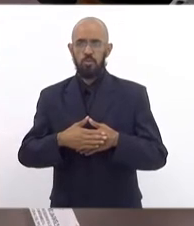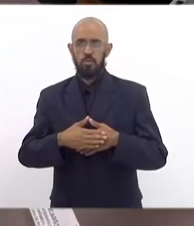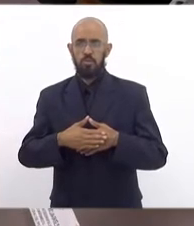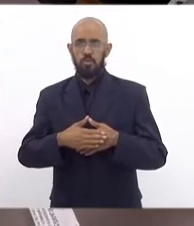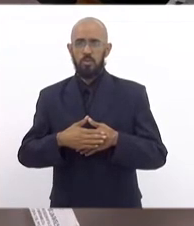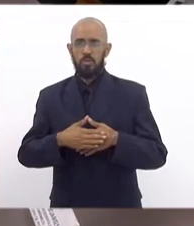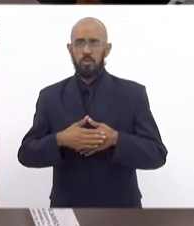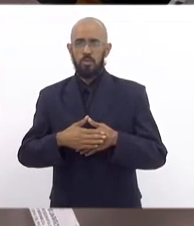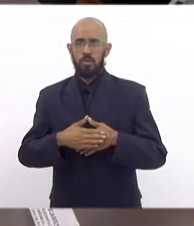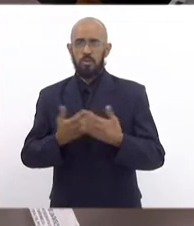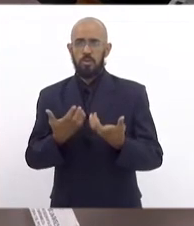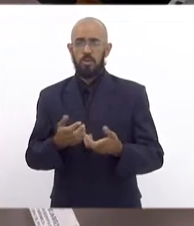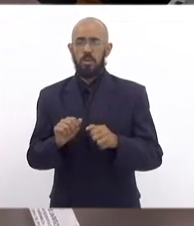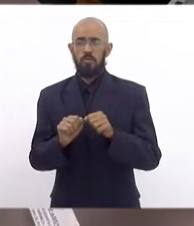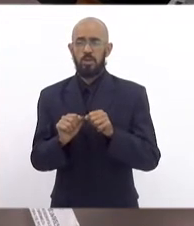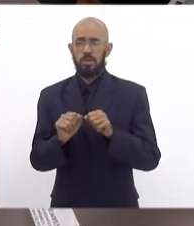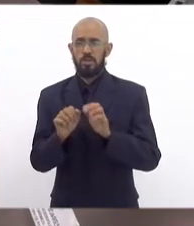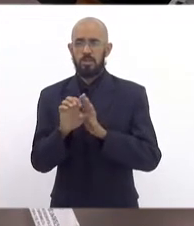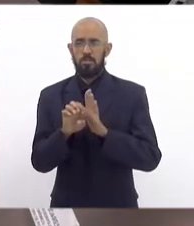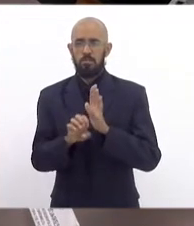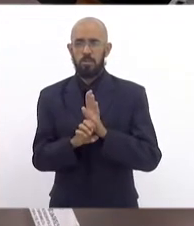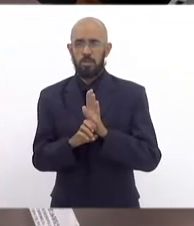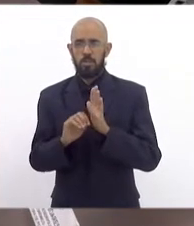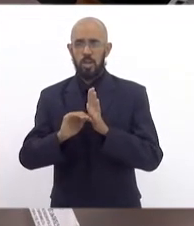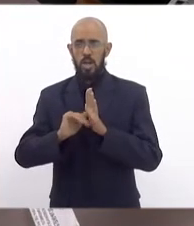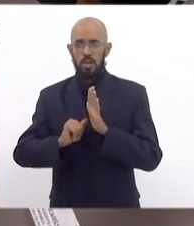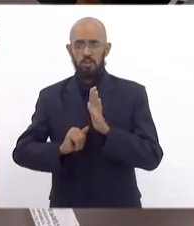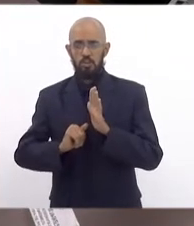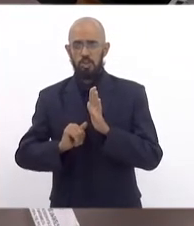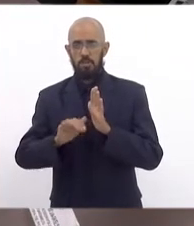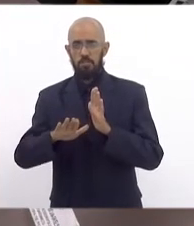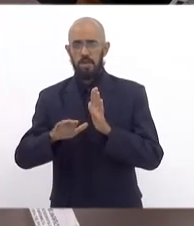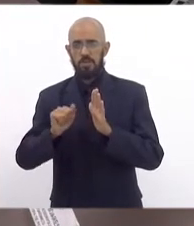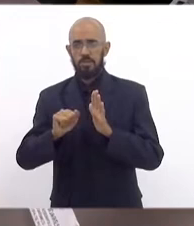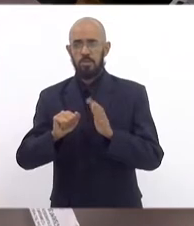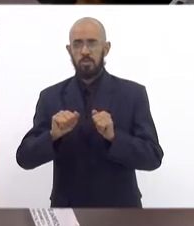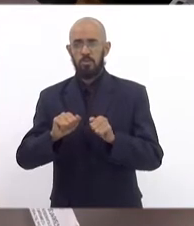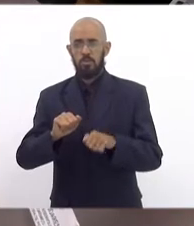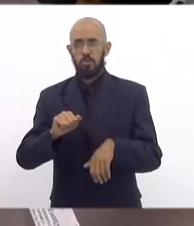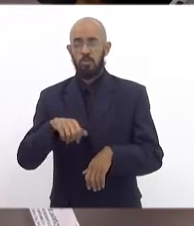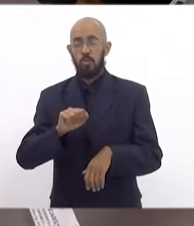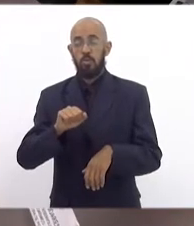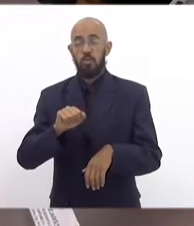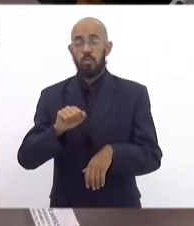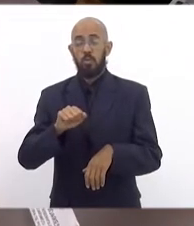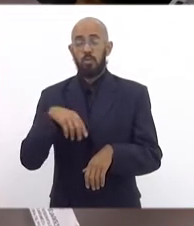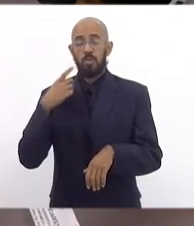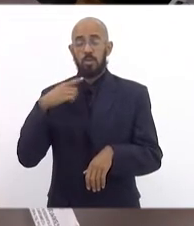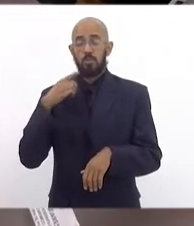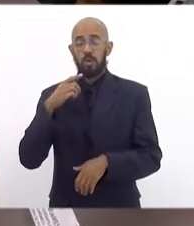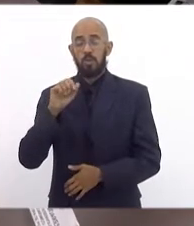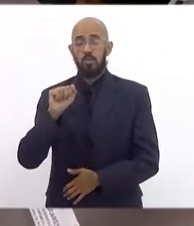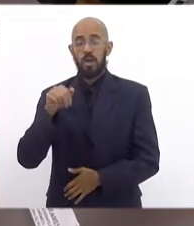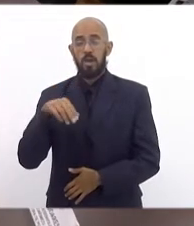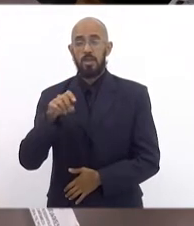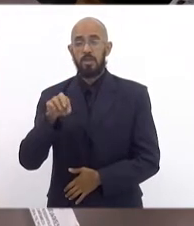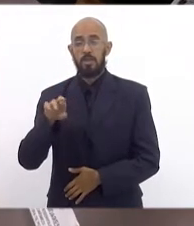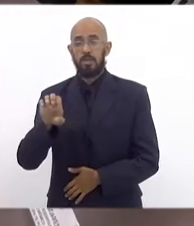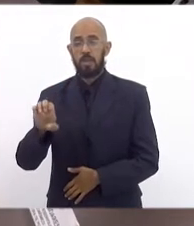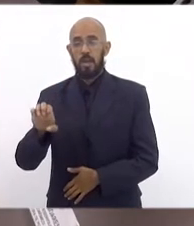essa emenda de retirar stamparia mas como Deputado André Ceciliano magrela André Correia